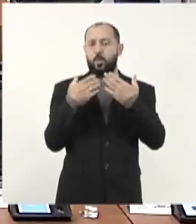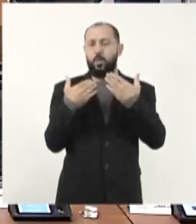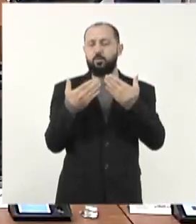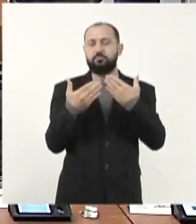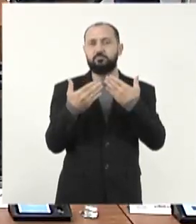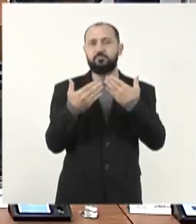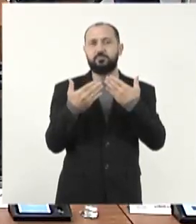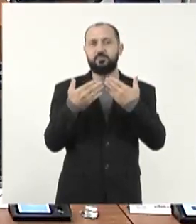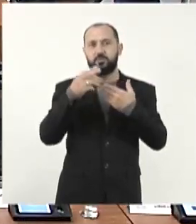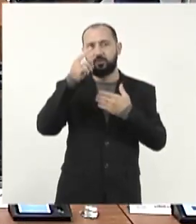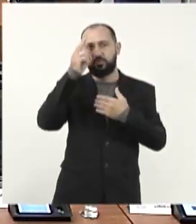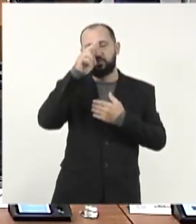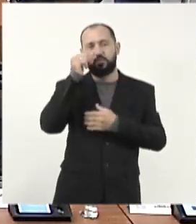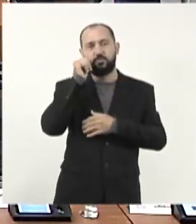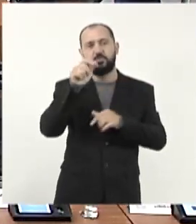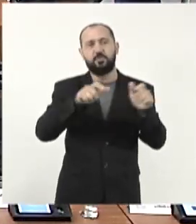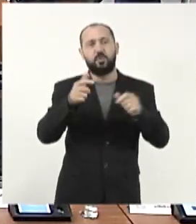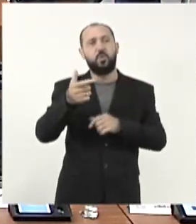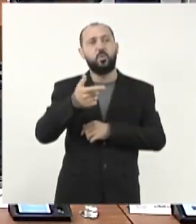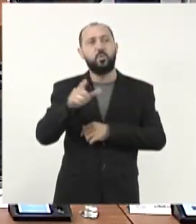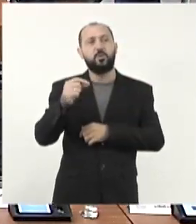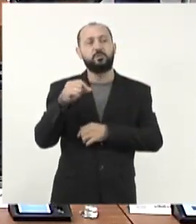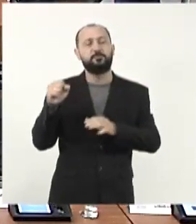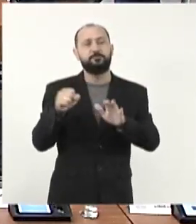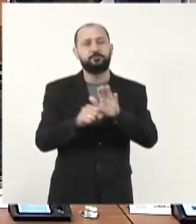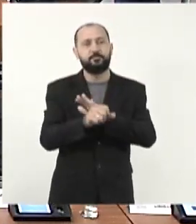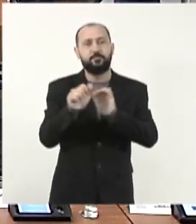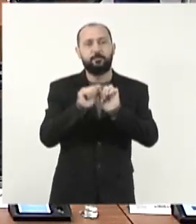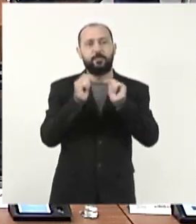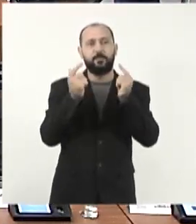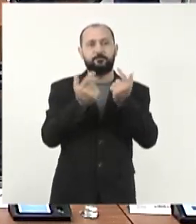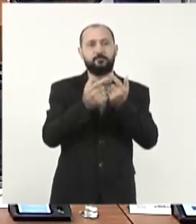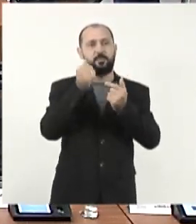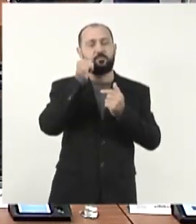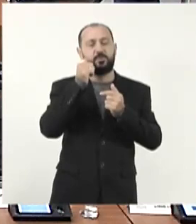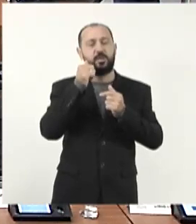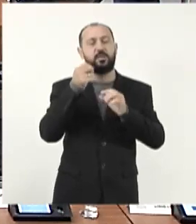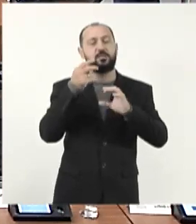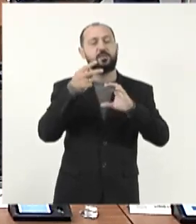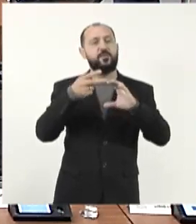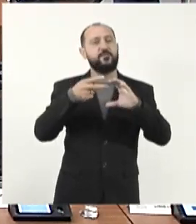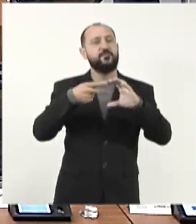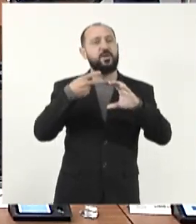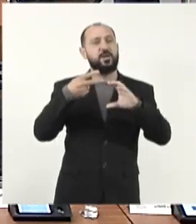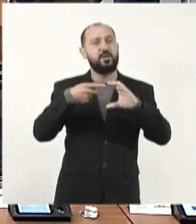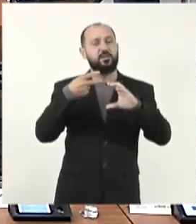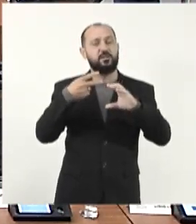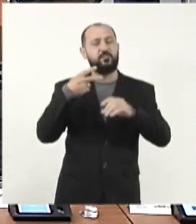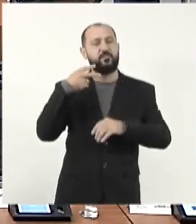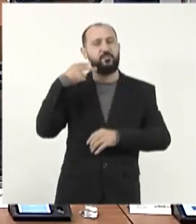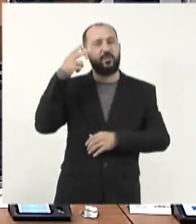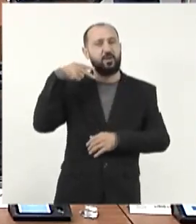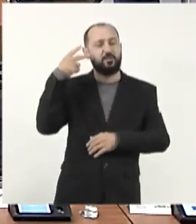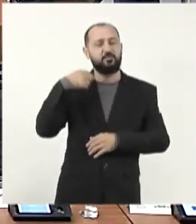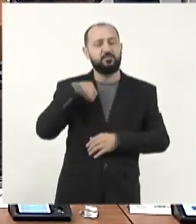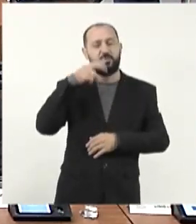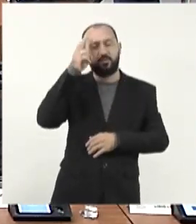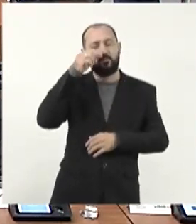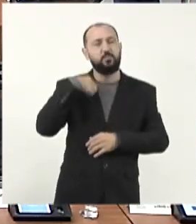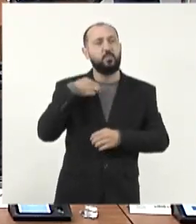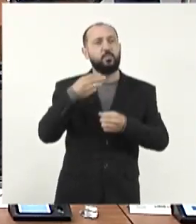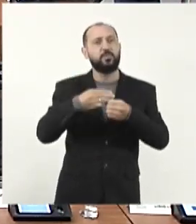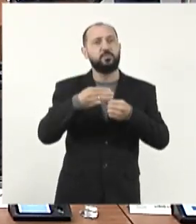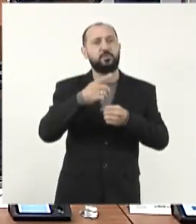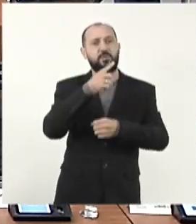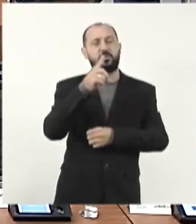de históricos de outras mulheres. A gente tem trazido para a Assembleia a história das mulheres vereadoras, e me lembro muito de uma história que aconteceu no meu município, em